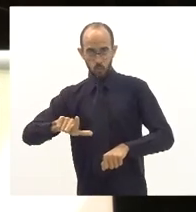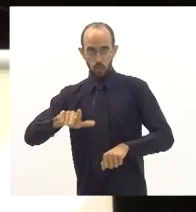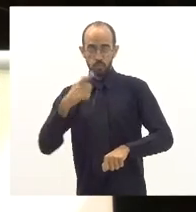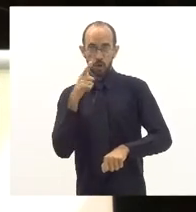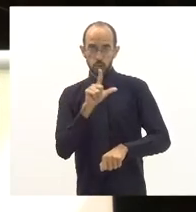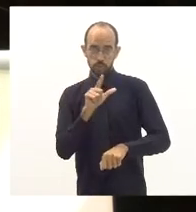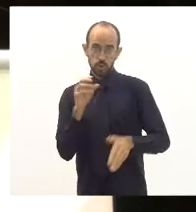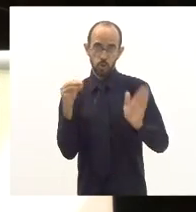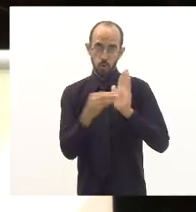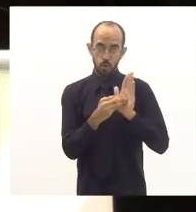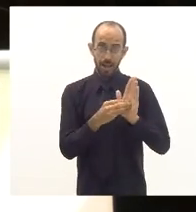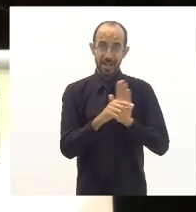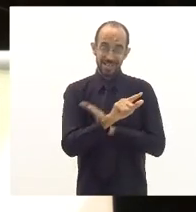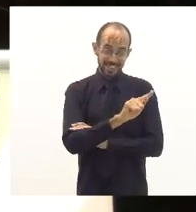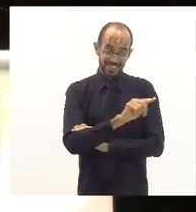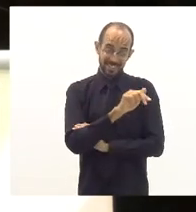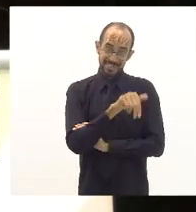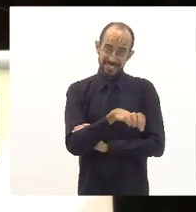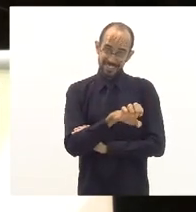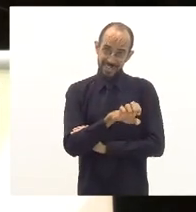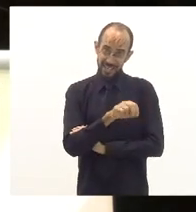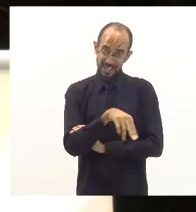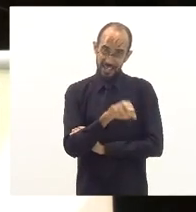gênero não binário. Então, se uma pessoa